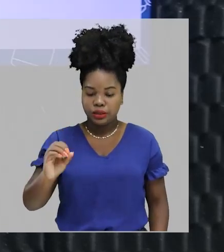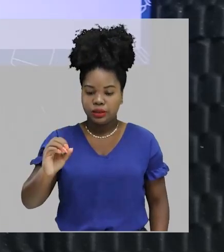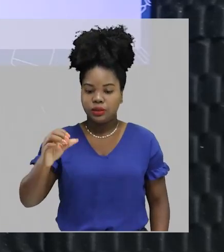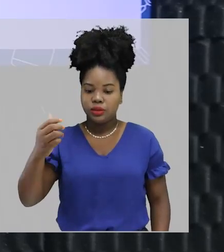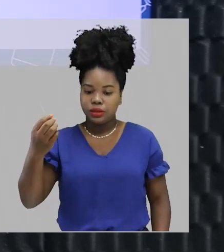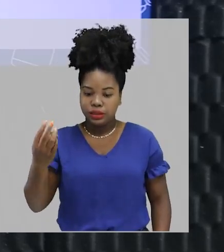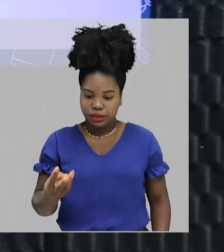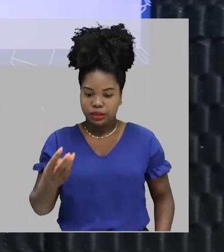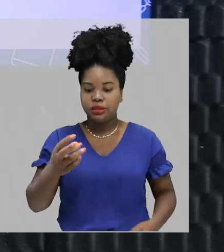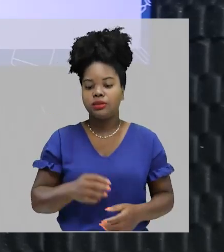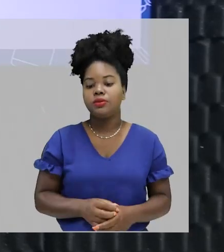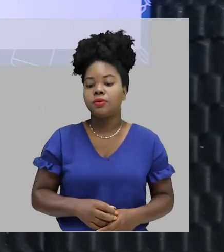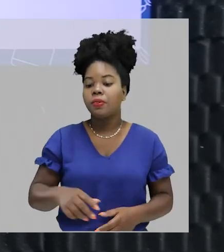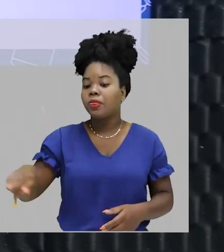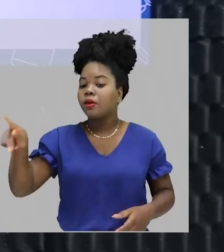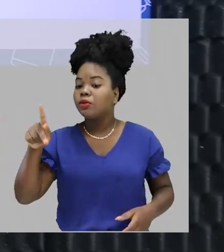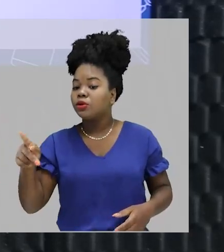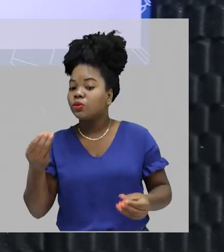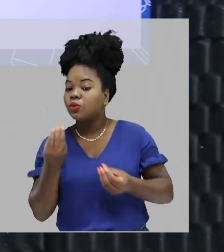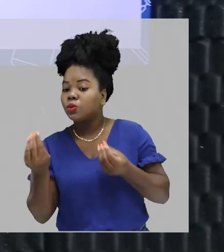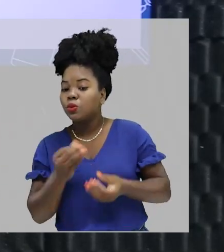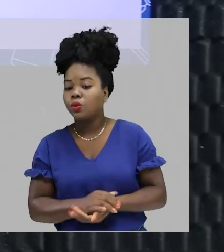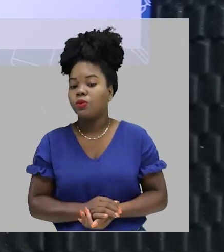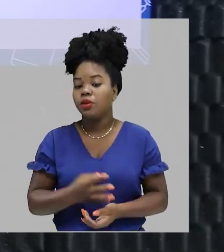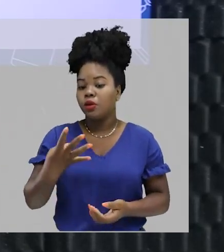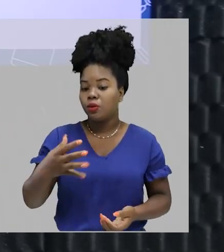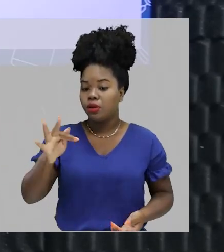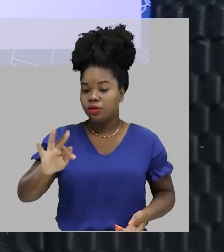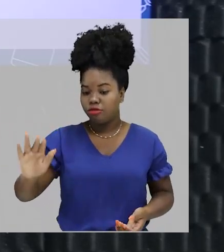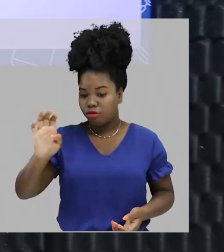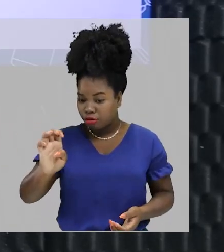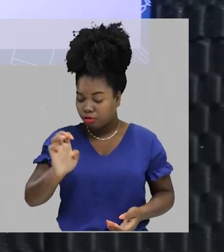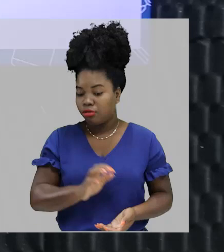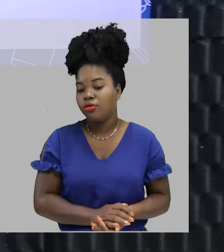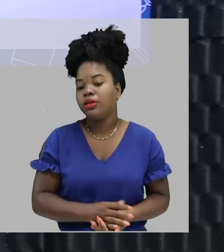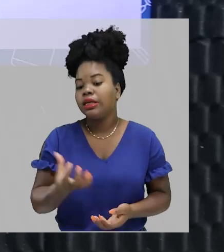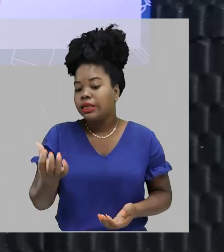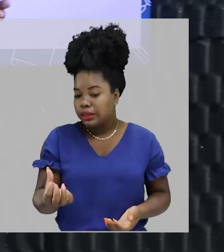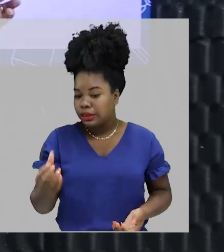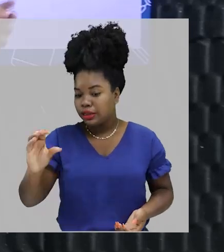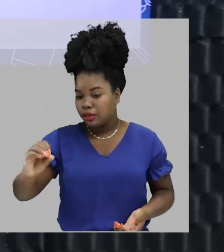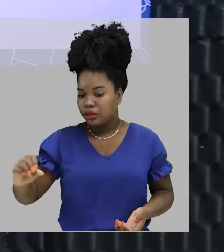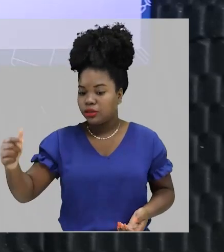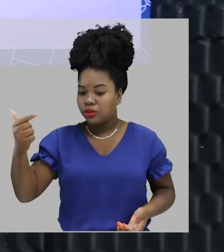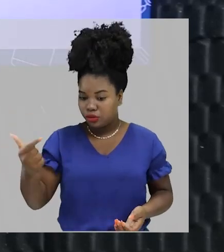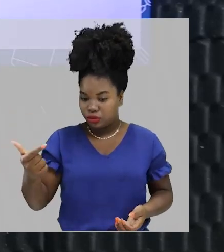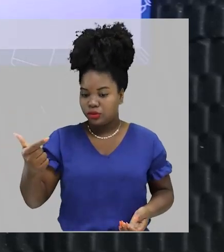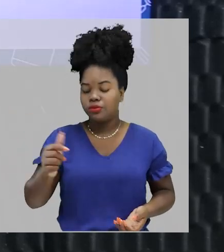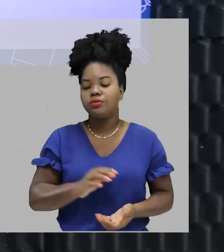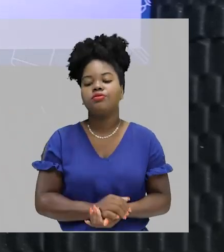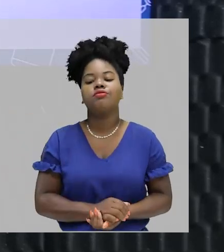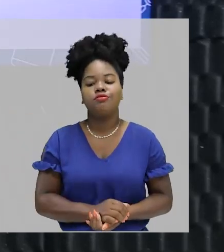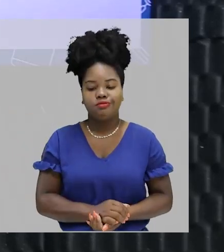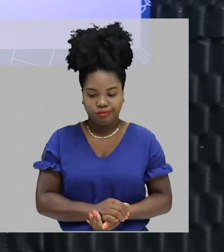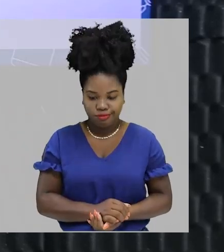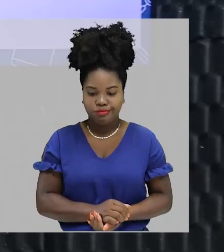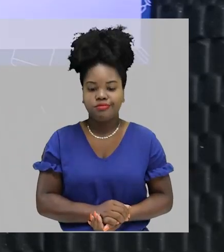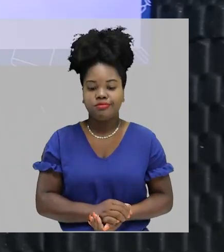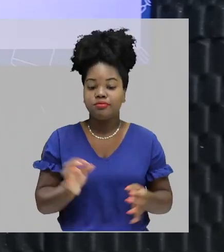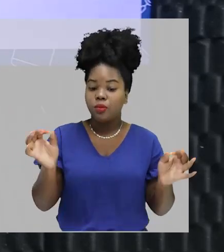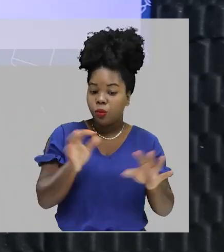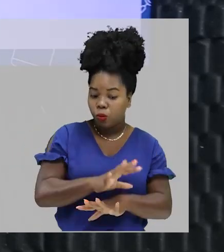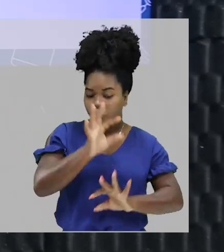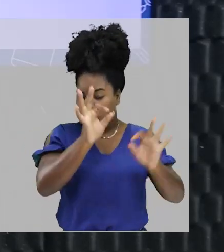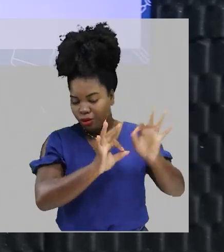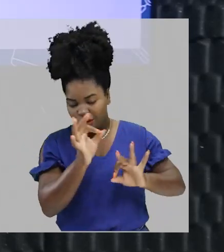ferro. E no lado do produto, ó, 4 mols de ferro, 6 mols do dióxido de carbono.